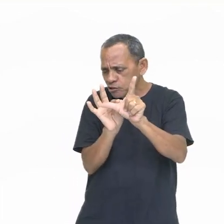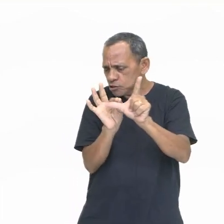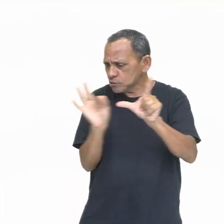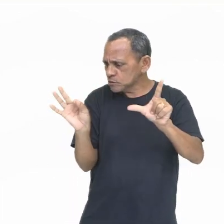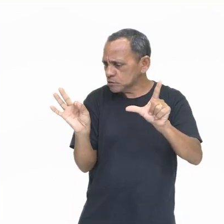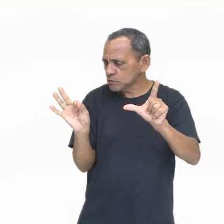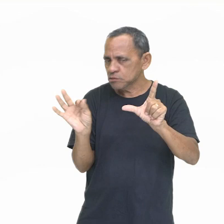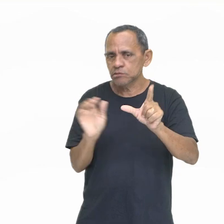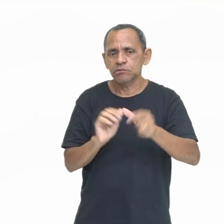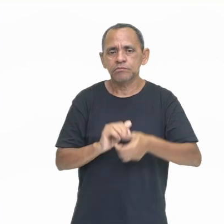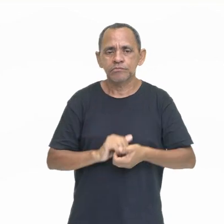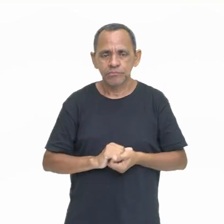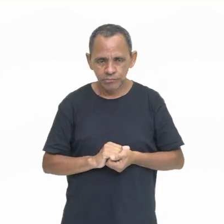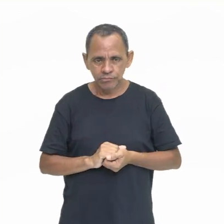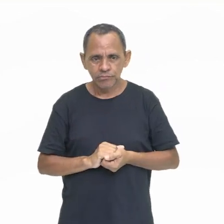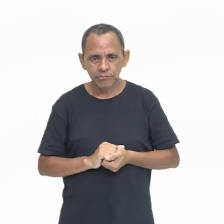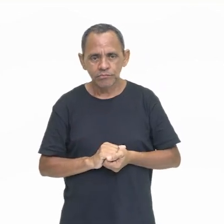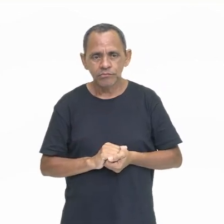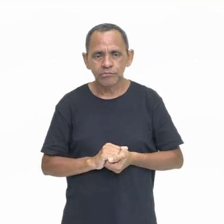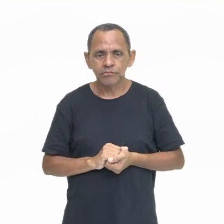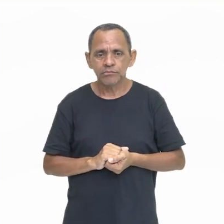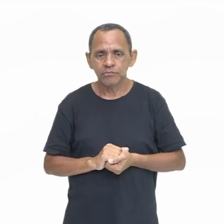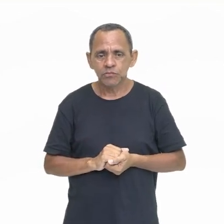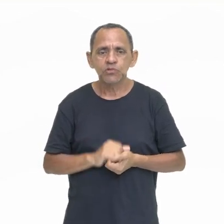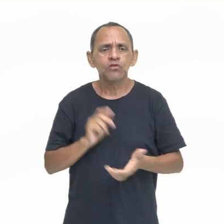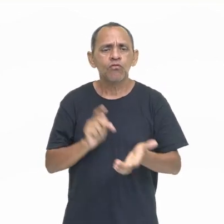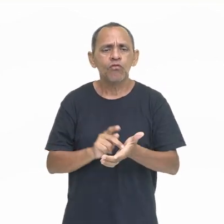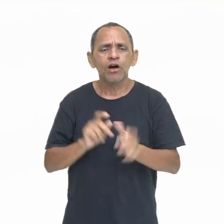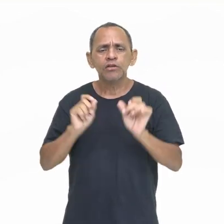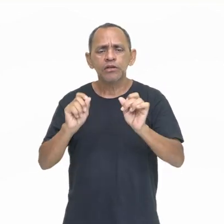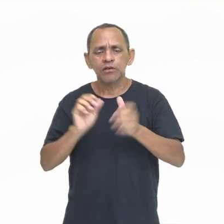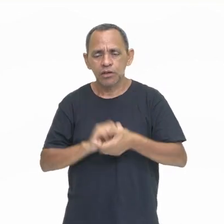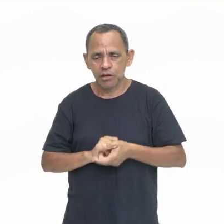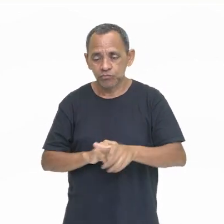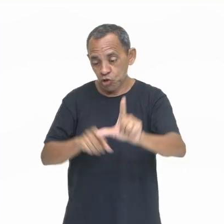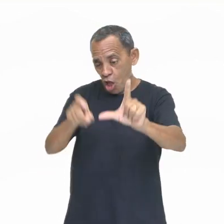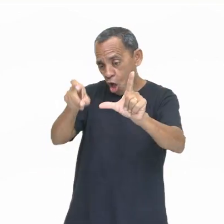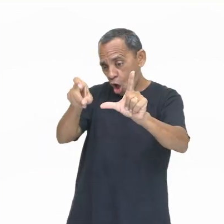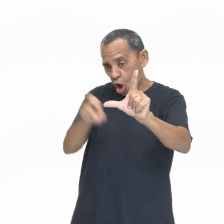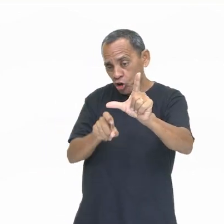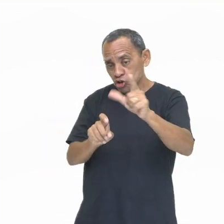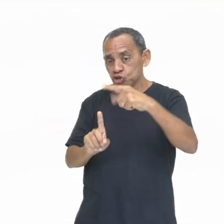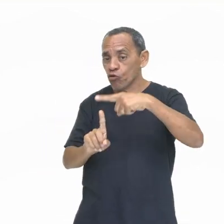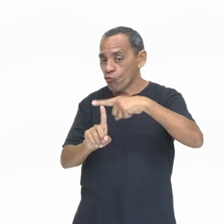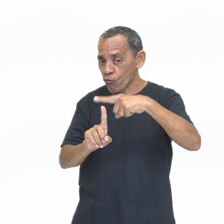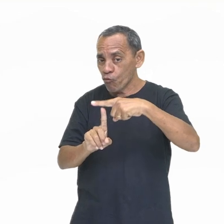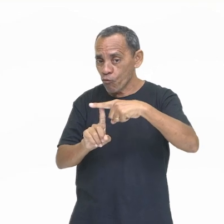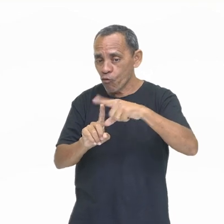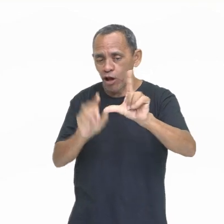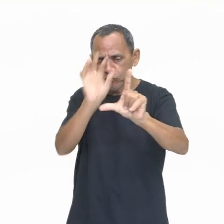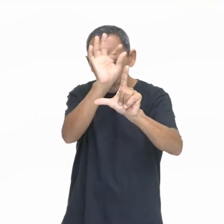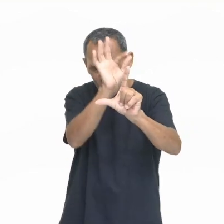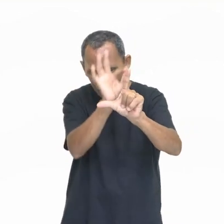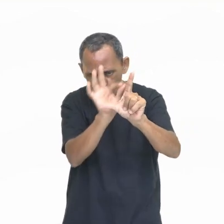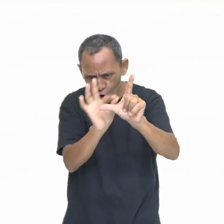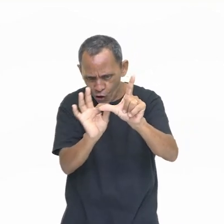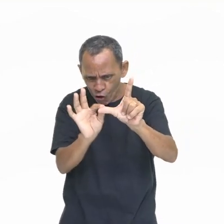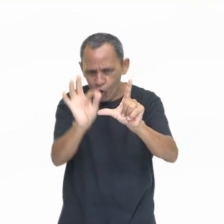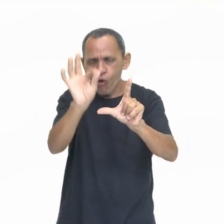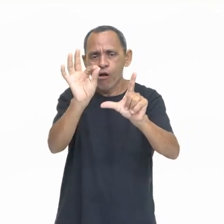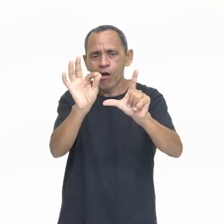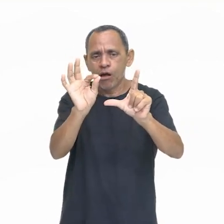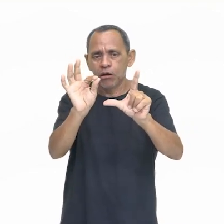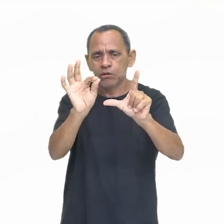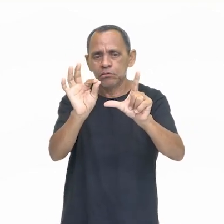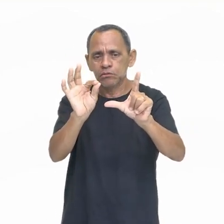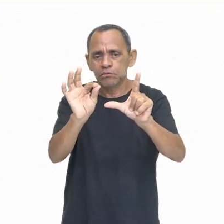Essa distância. E essa distância, pessoal, nada mais é do que o x do vértice dessa parábola, certo? Mas para determinar